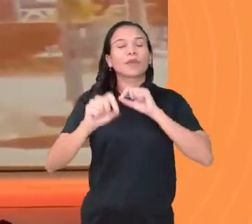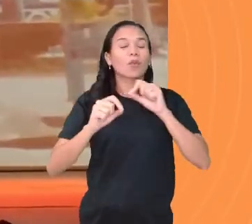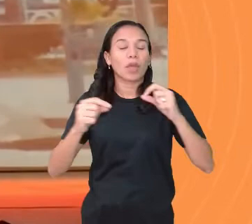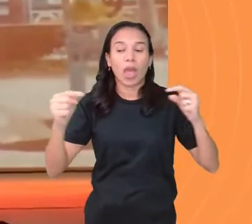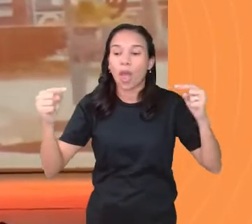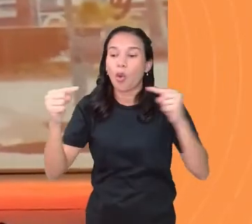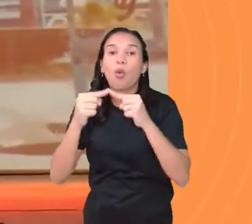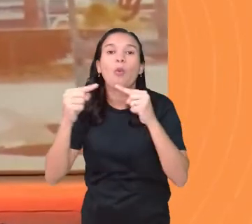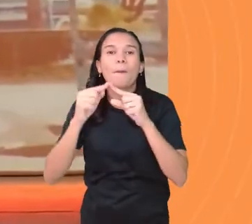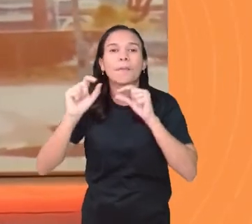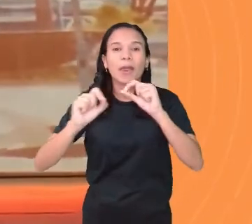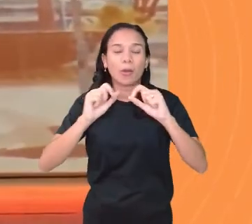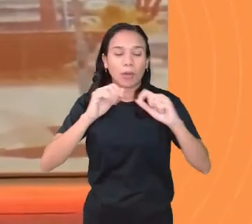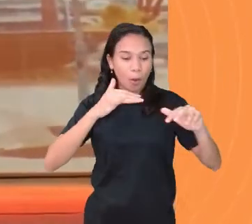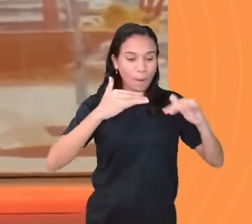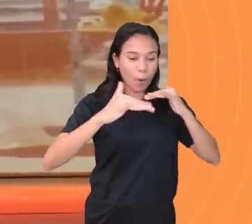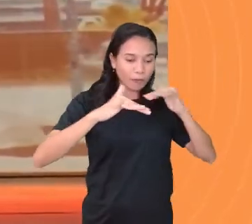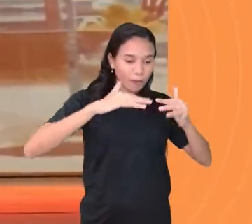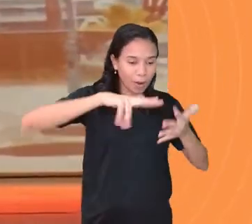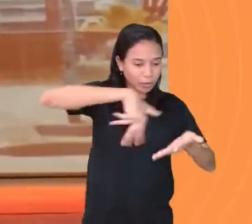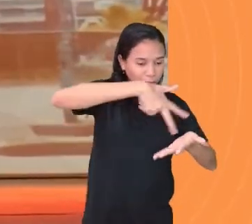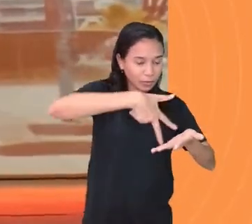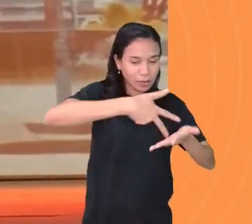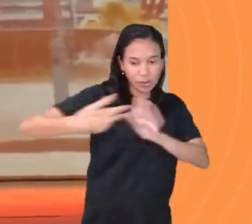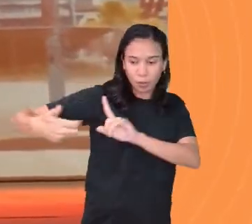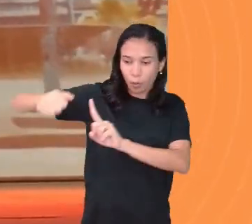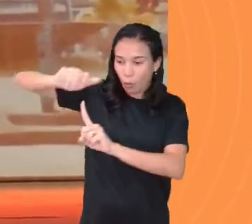os movimentos, o fundo para criar